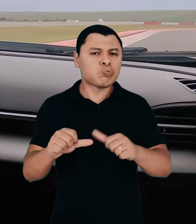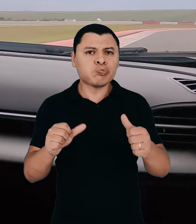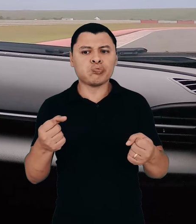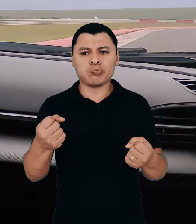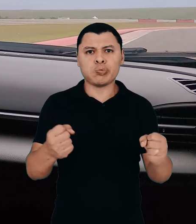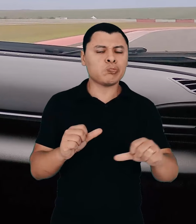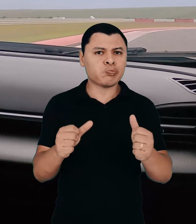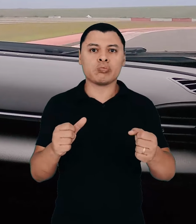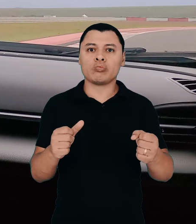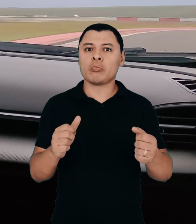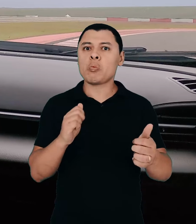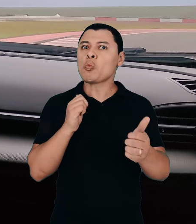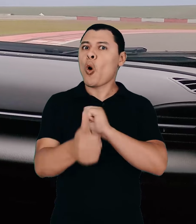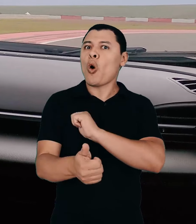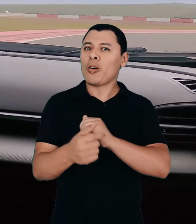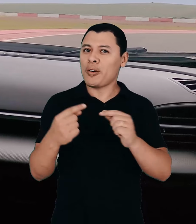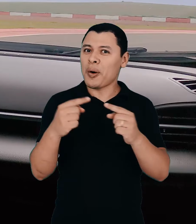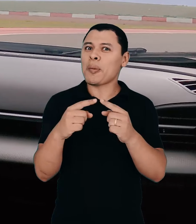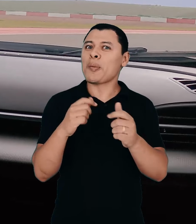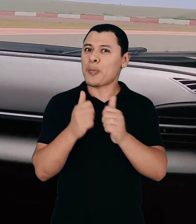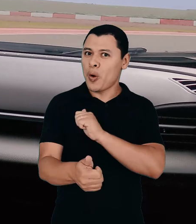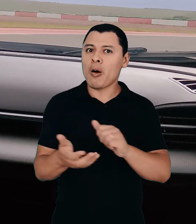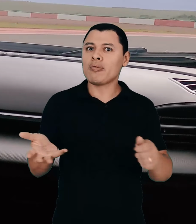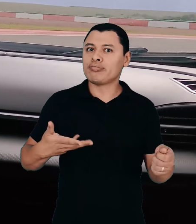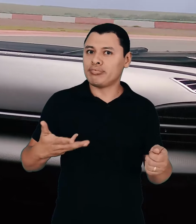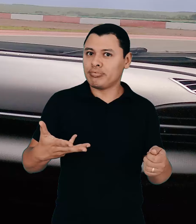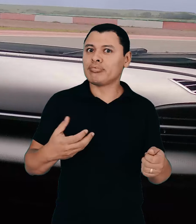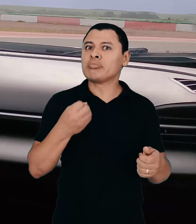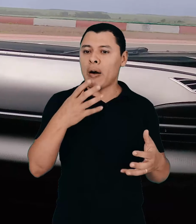mesmo naturalmente o carro já está andando mais rápido, né?